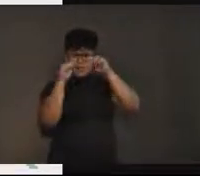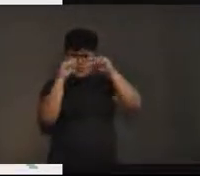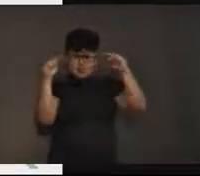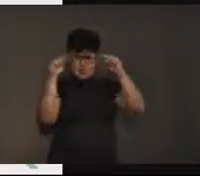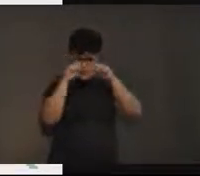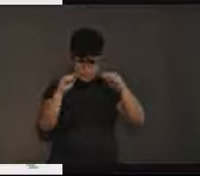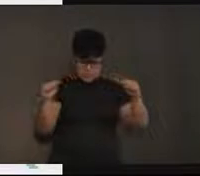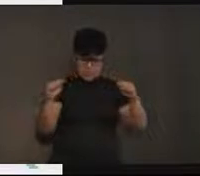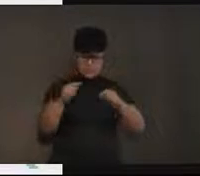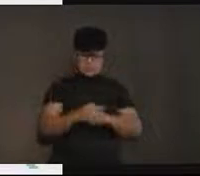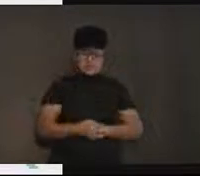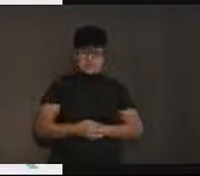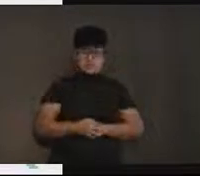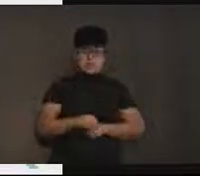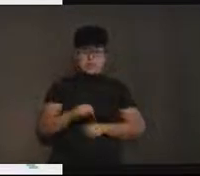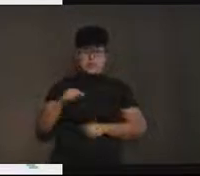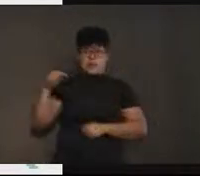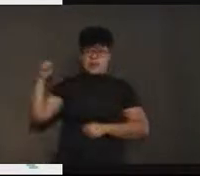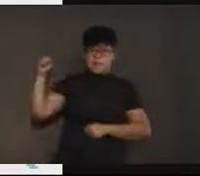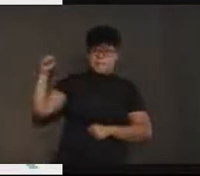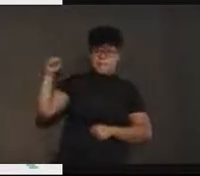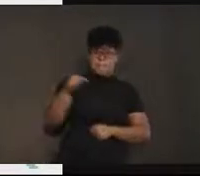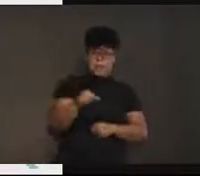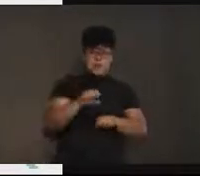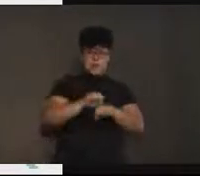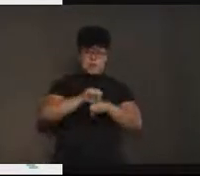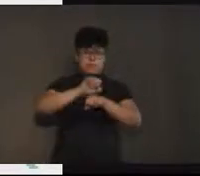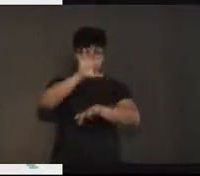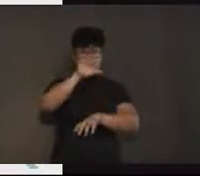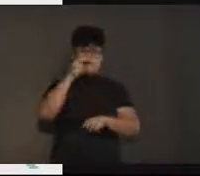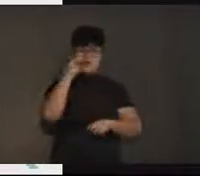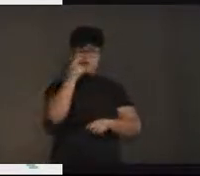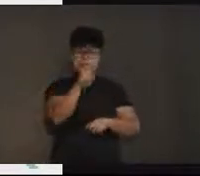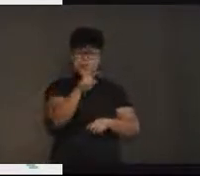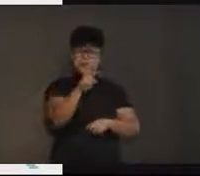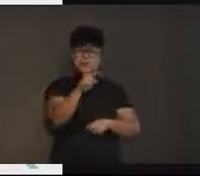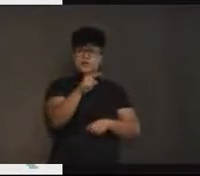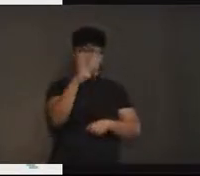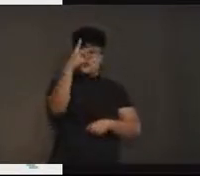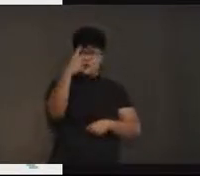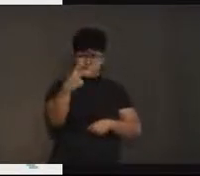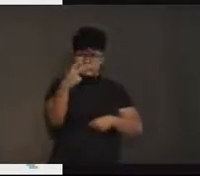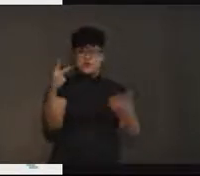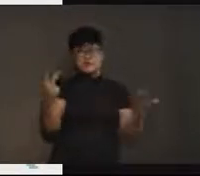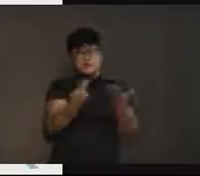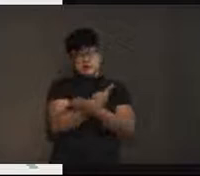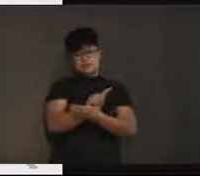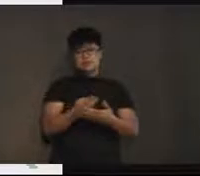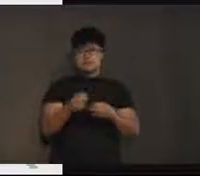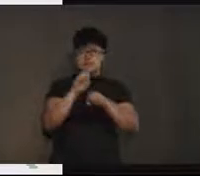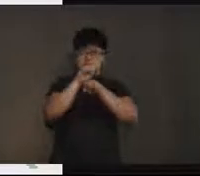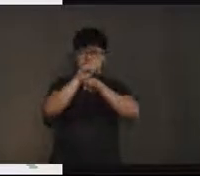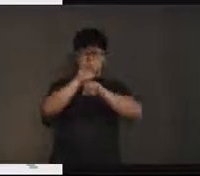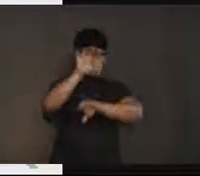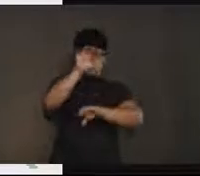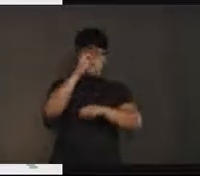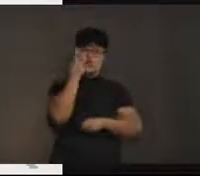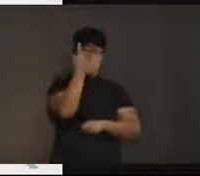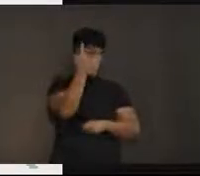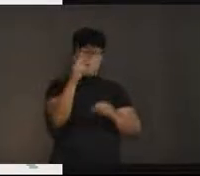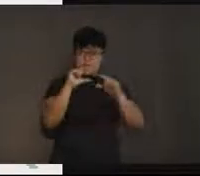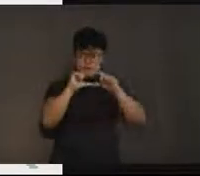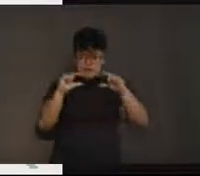porque a luz é o bater nesse Cristal ela se quebrou em duas e ela reflete duas vezes a mesma palavra